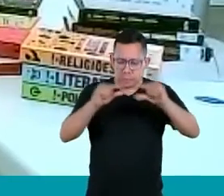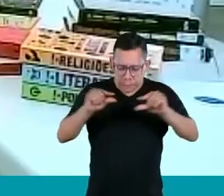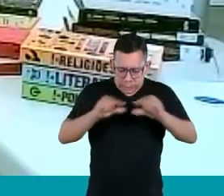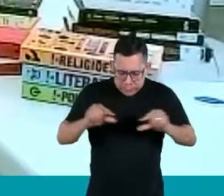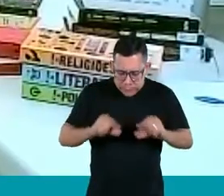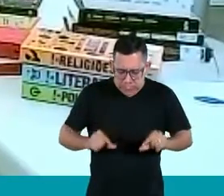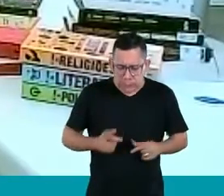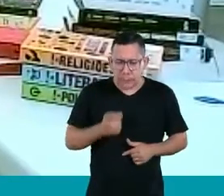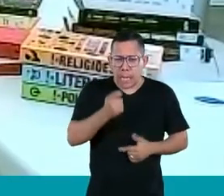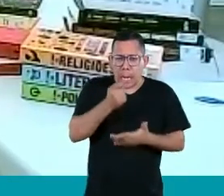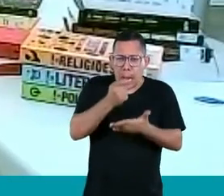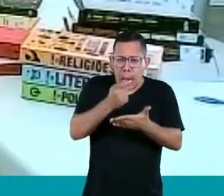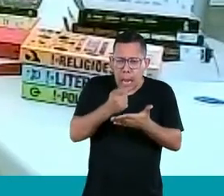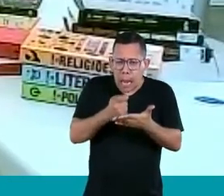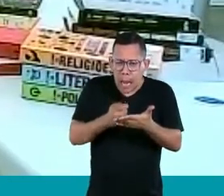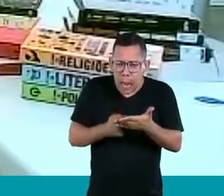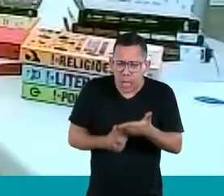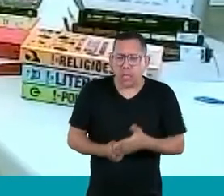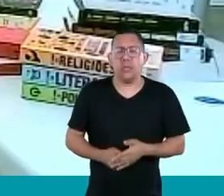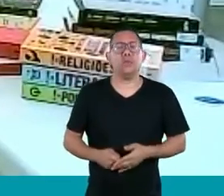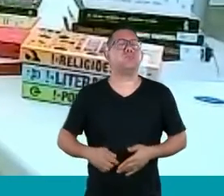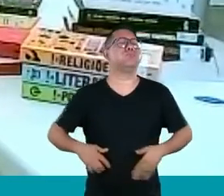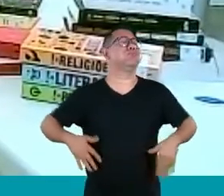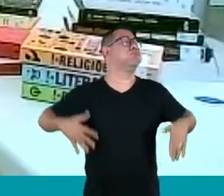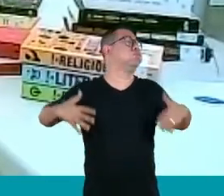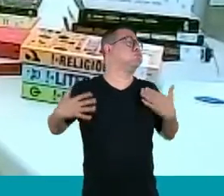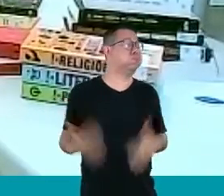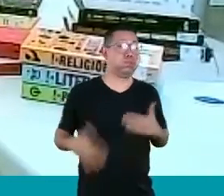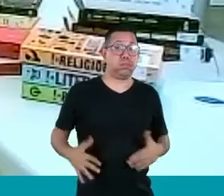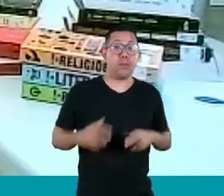da redação do Enem, que vai ser,